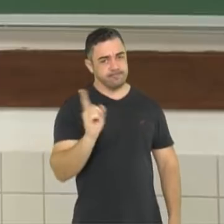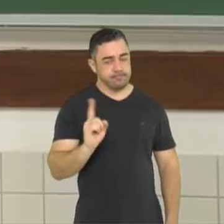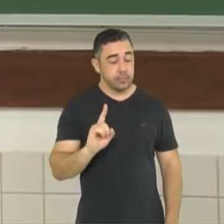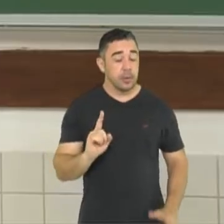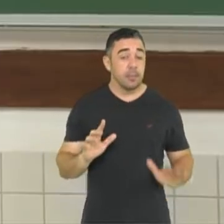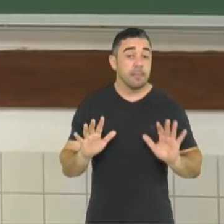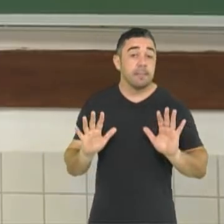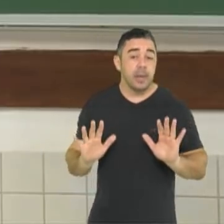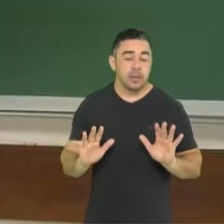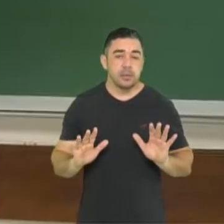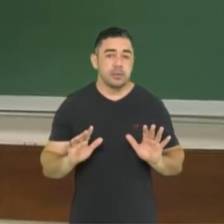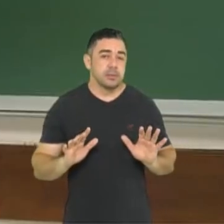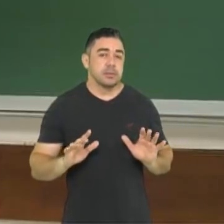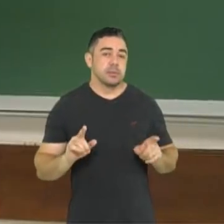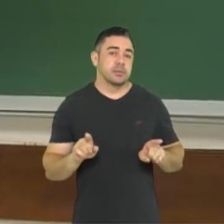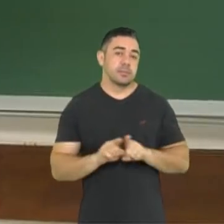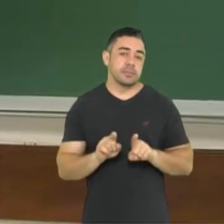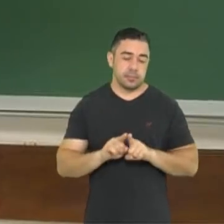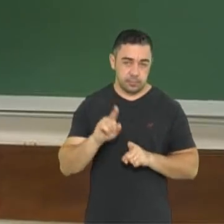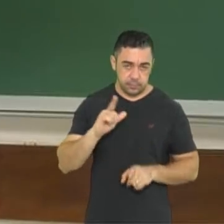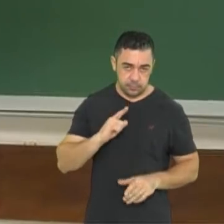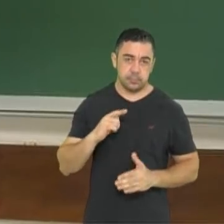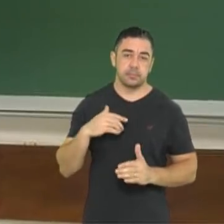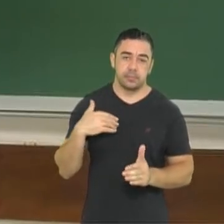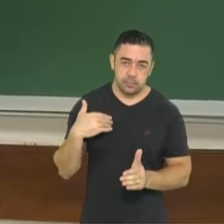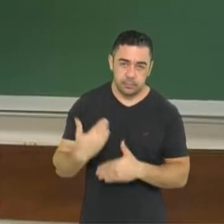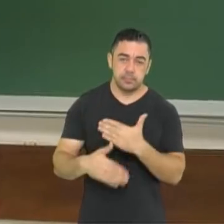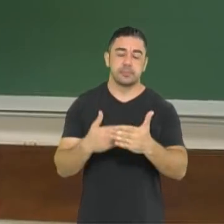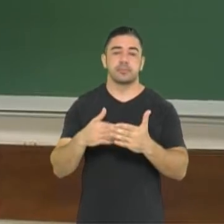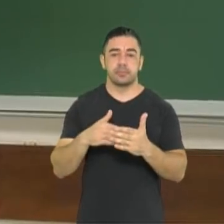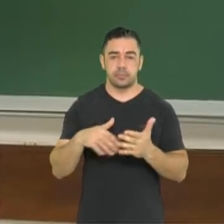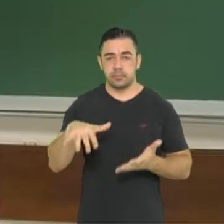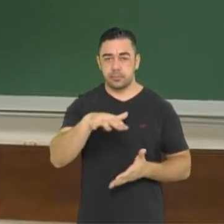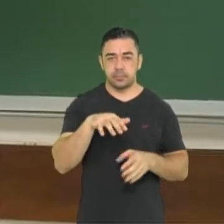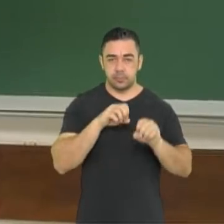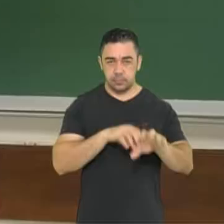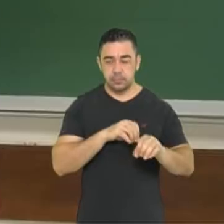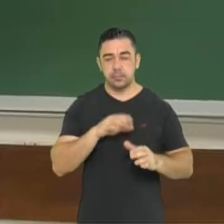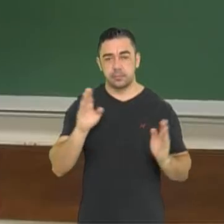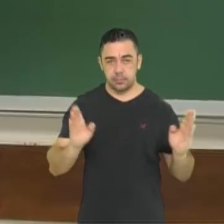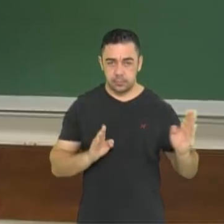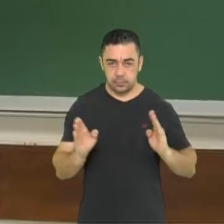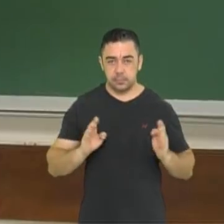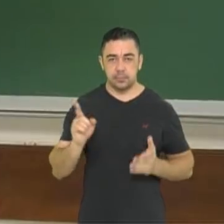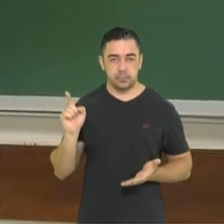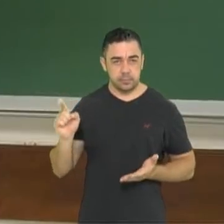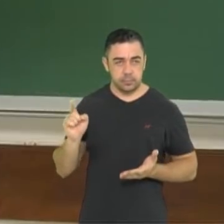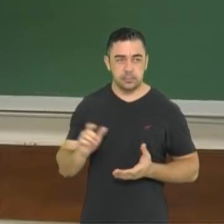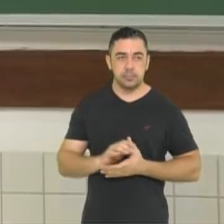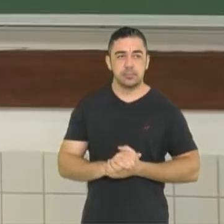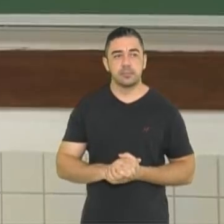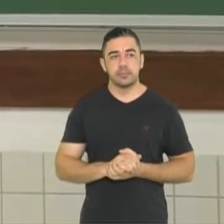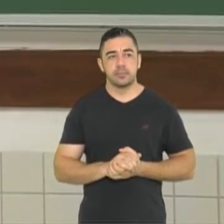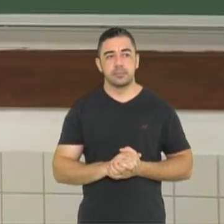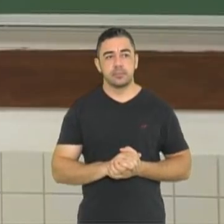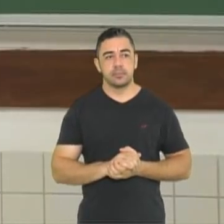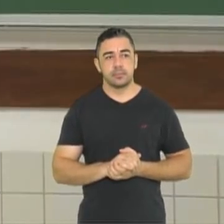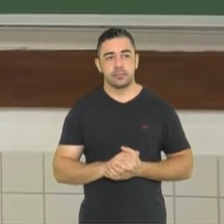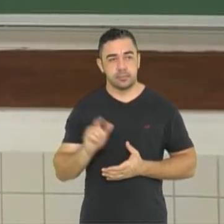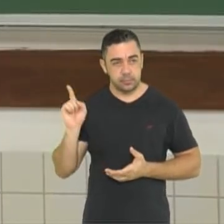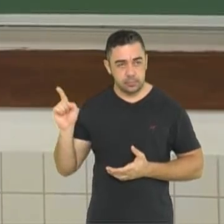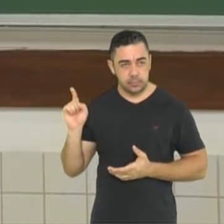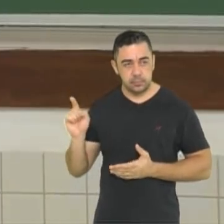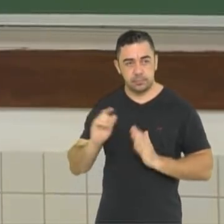entanto, mesmo assim, se coloca que houve um avanço educacional no período do Império Carolíngio. Aqui essa